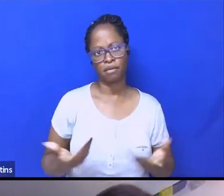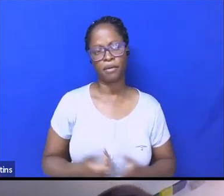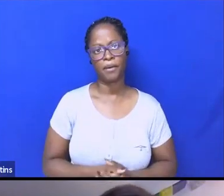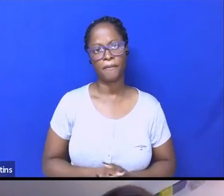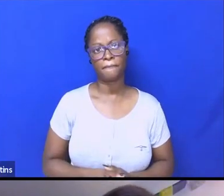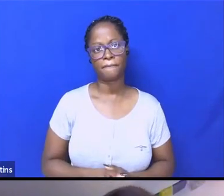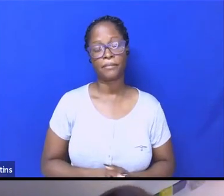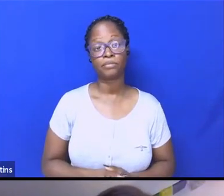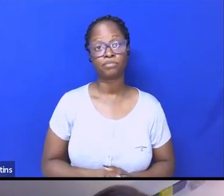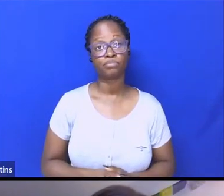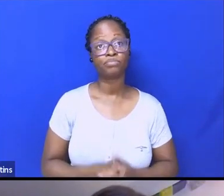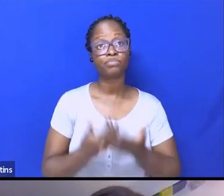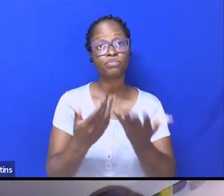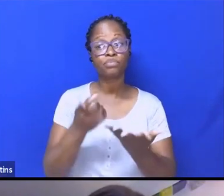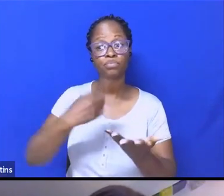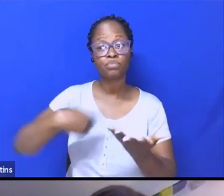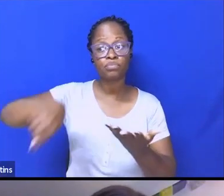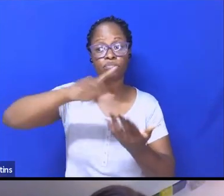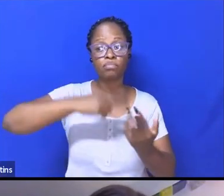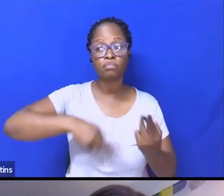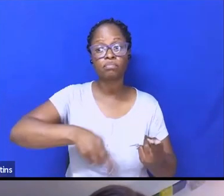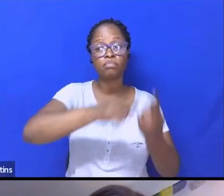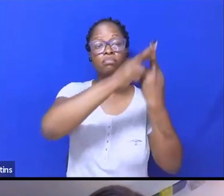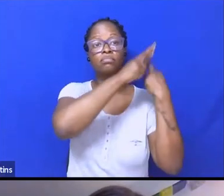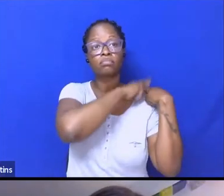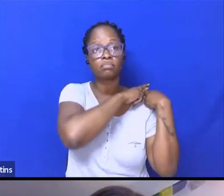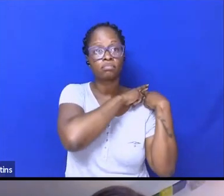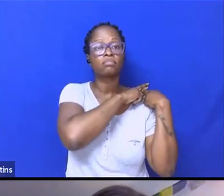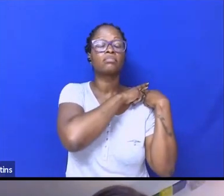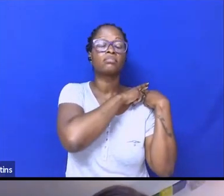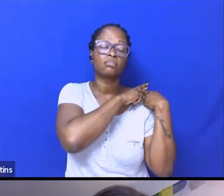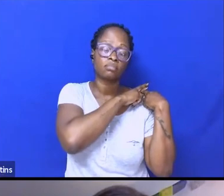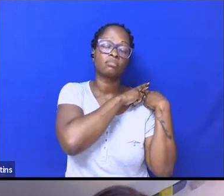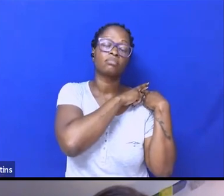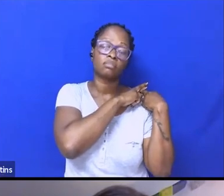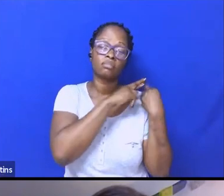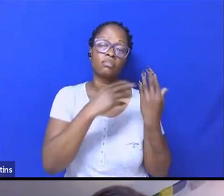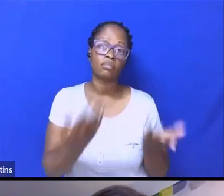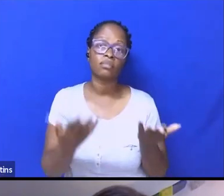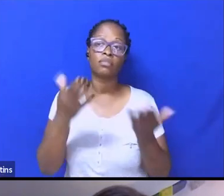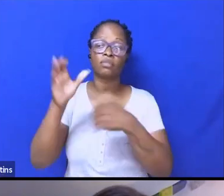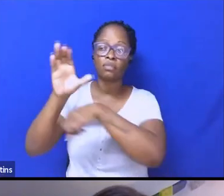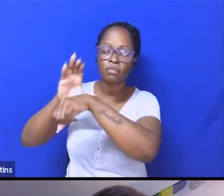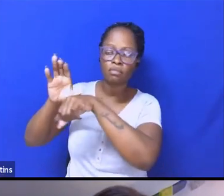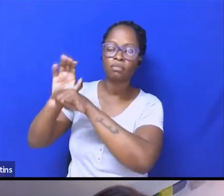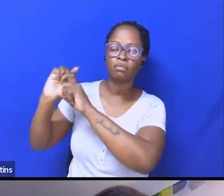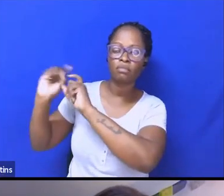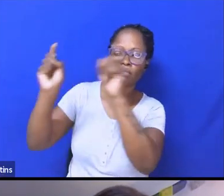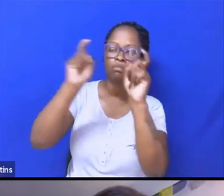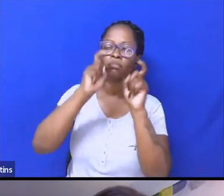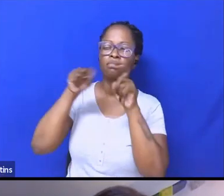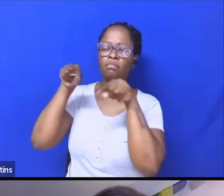e parte de esos pesos de la convenção que está llena de pesos históricos